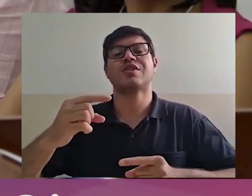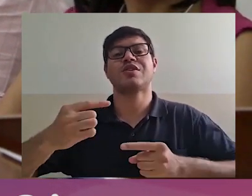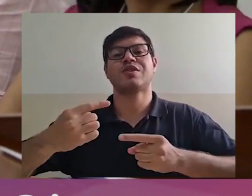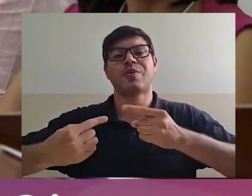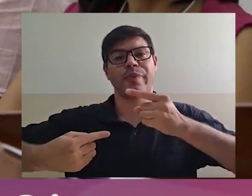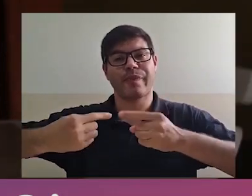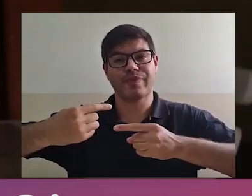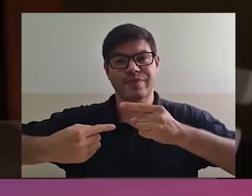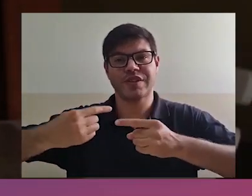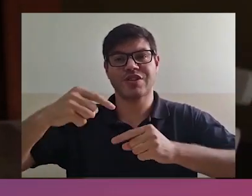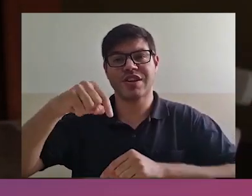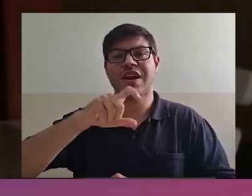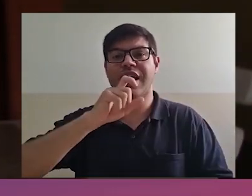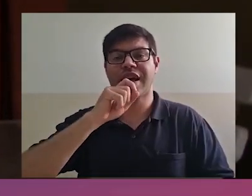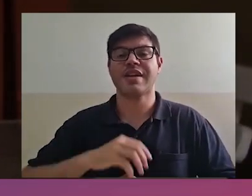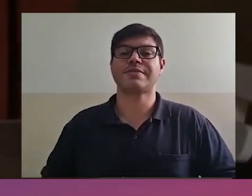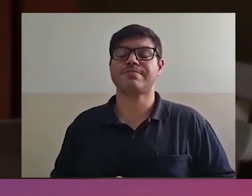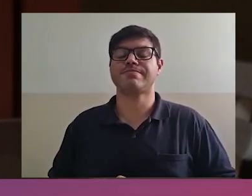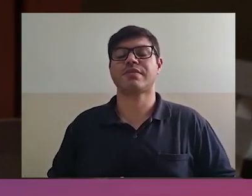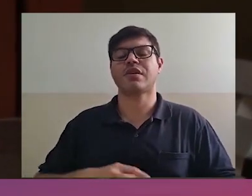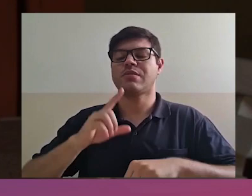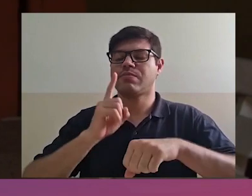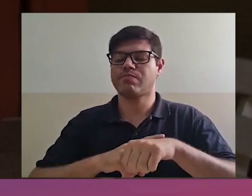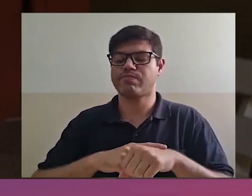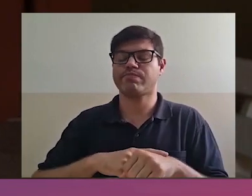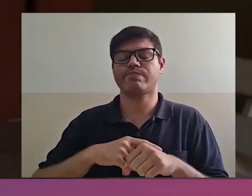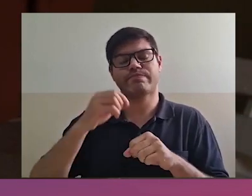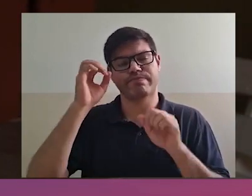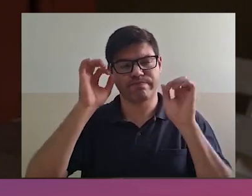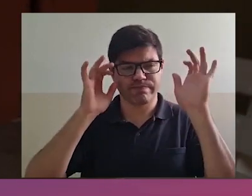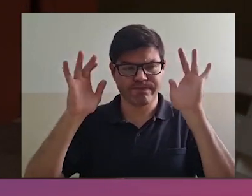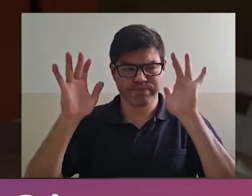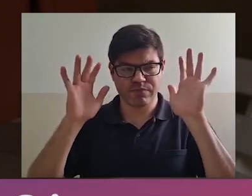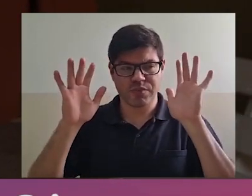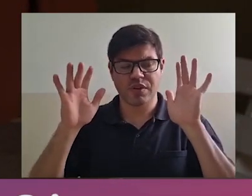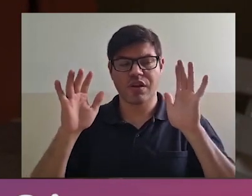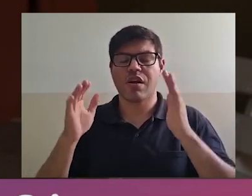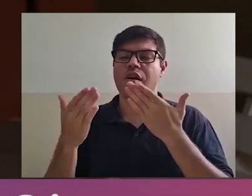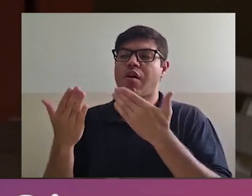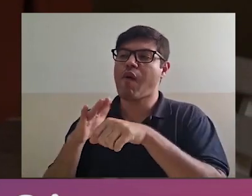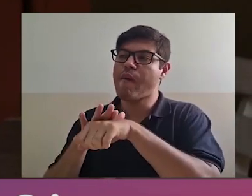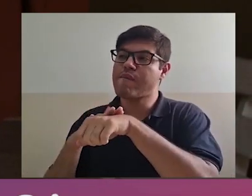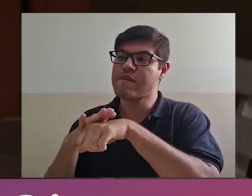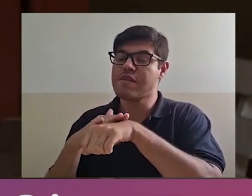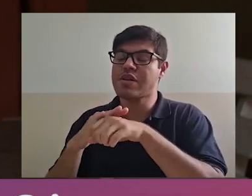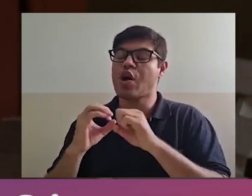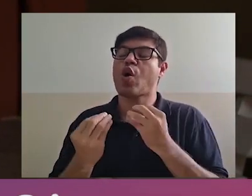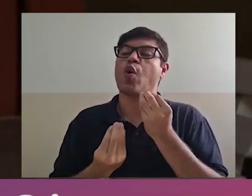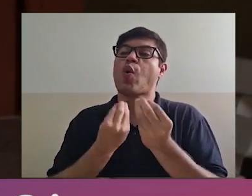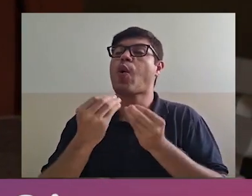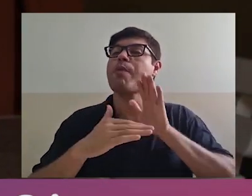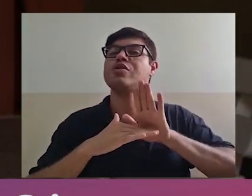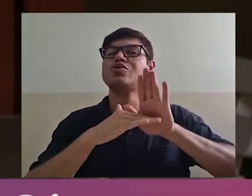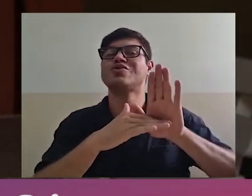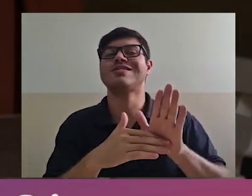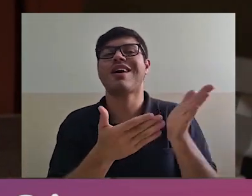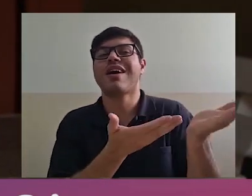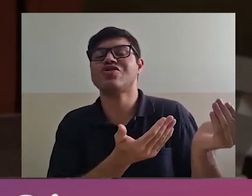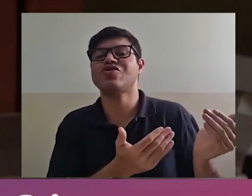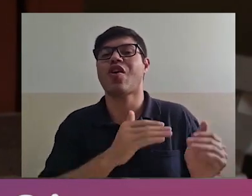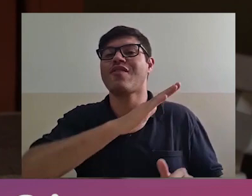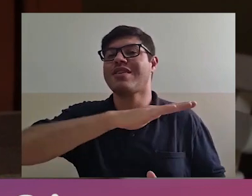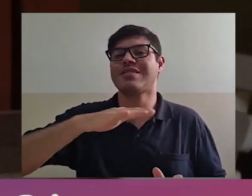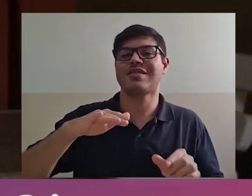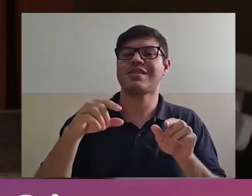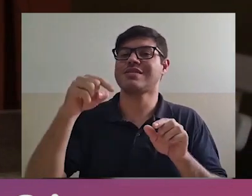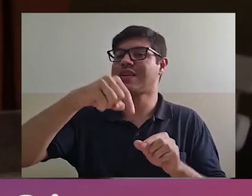Poder Judiciário. É um momento de fazê-los refletir e discutir ações de políticas públicas em